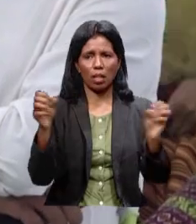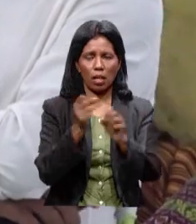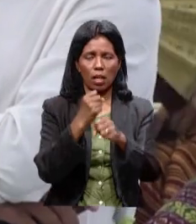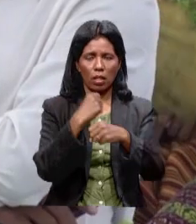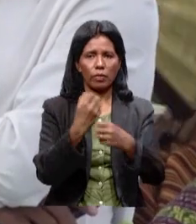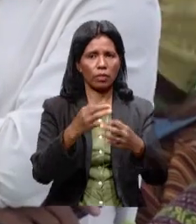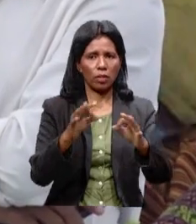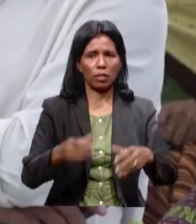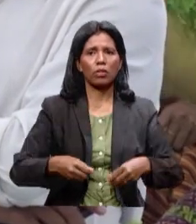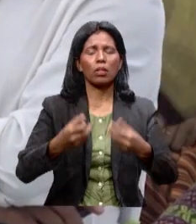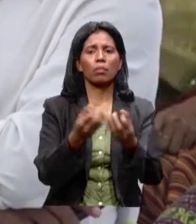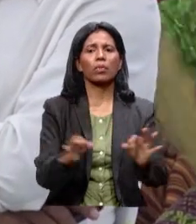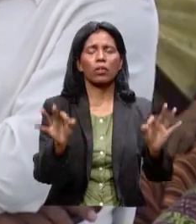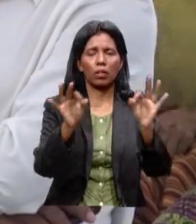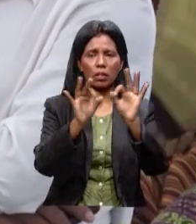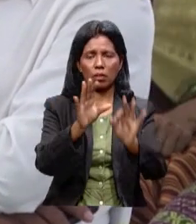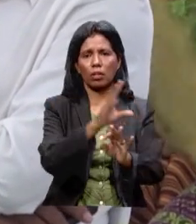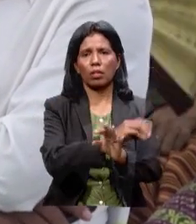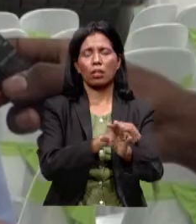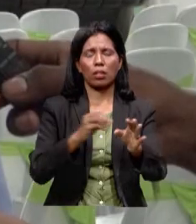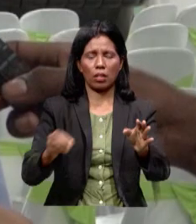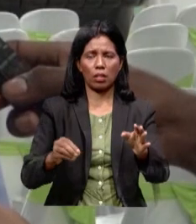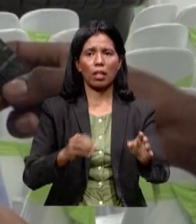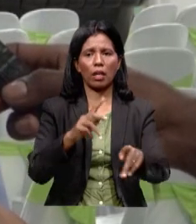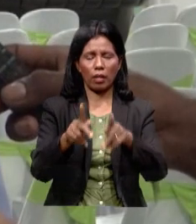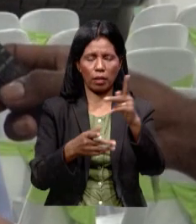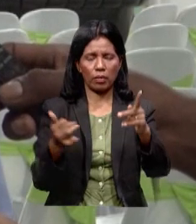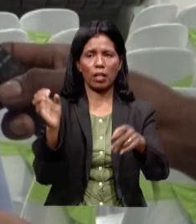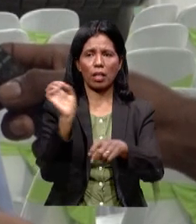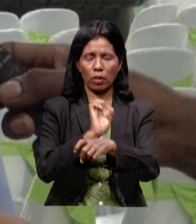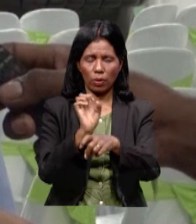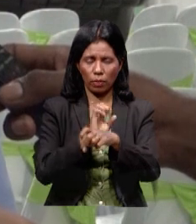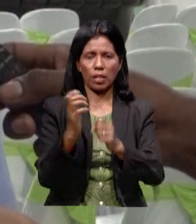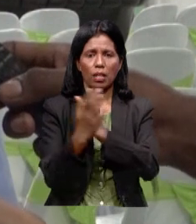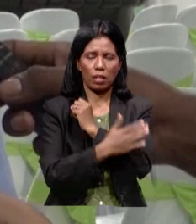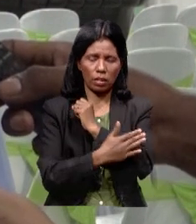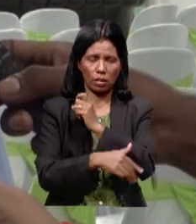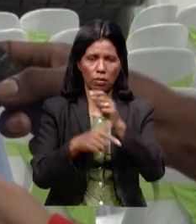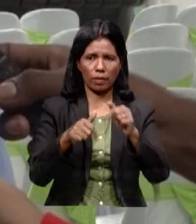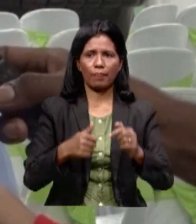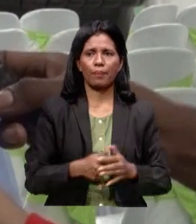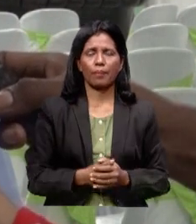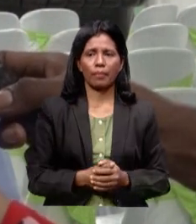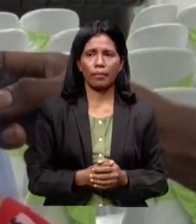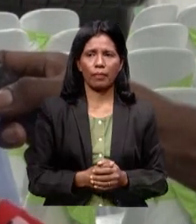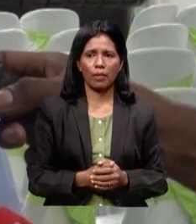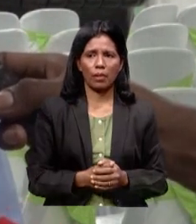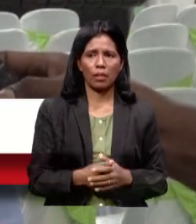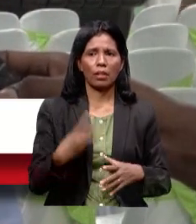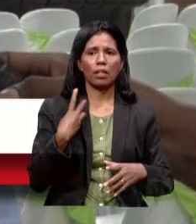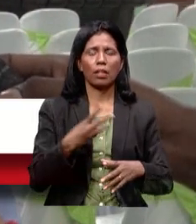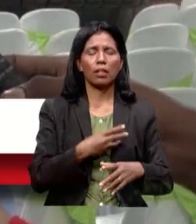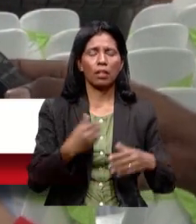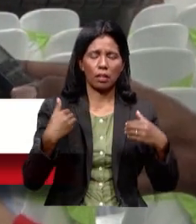no seifo prioridade para setor produtivo, onde diversifica a economia railaran. Sim, essa empresário, ita tem que ir com